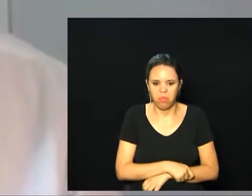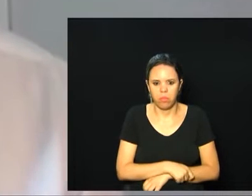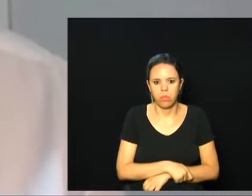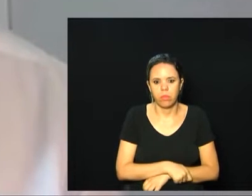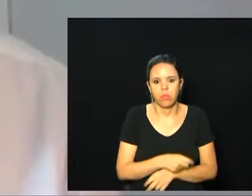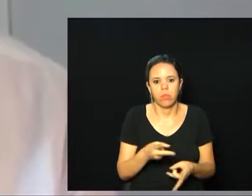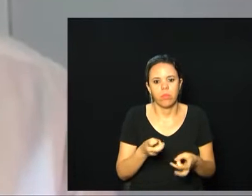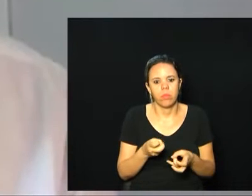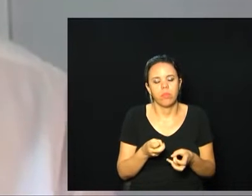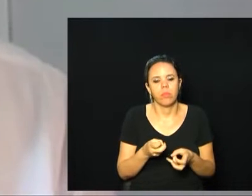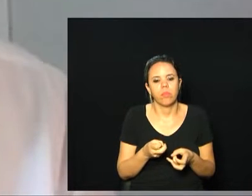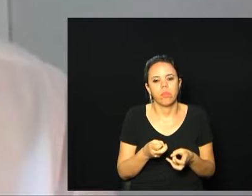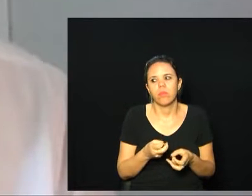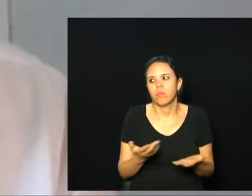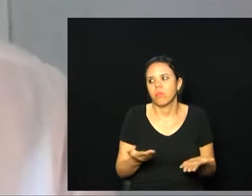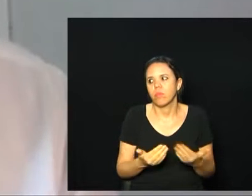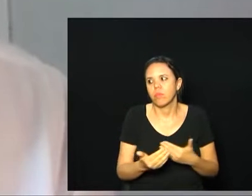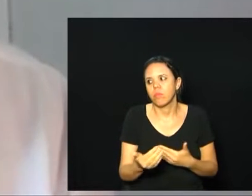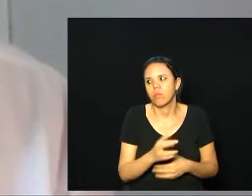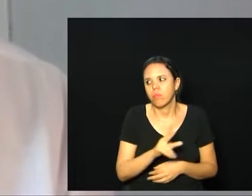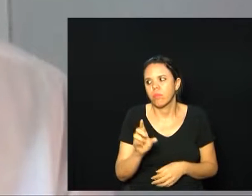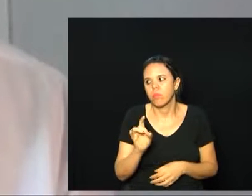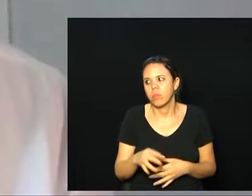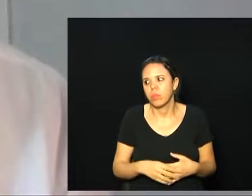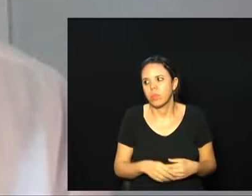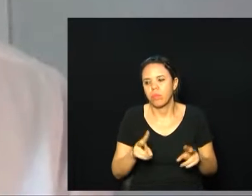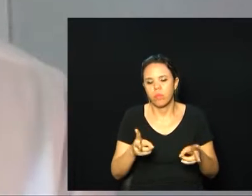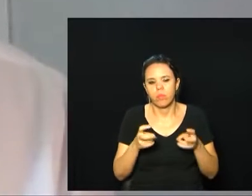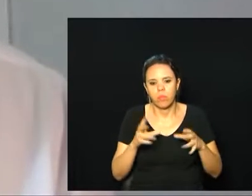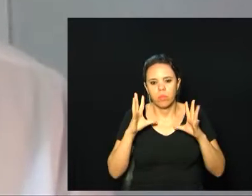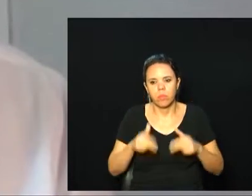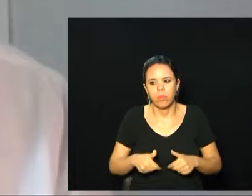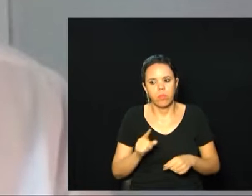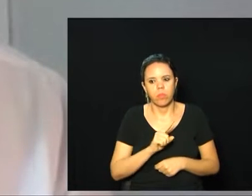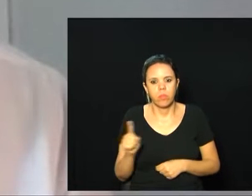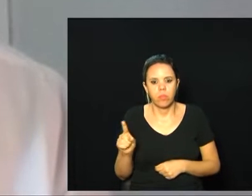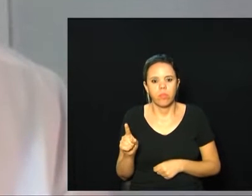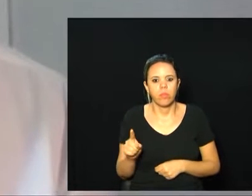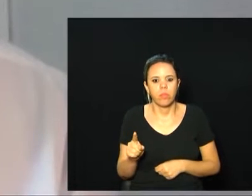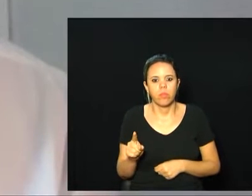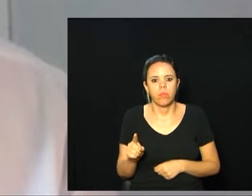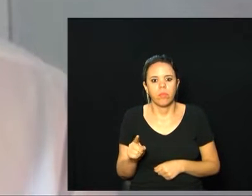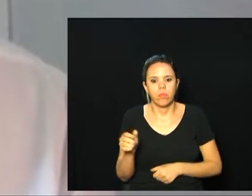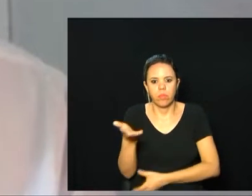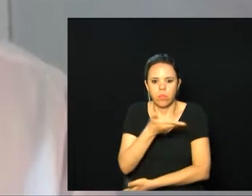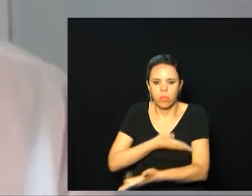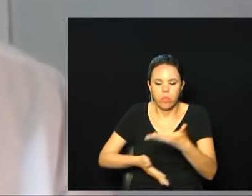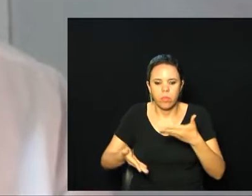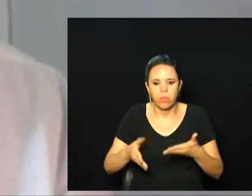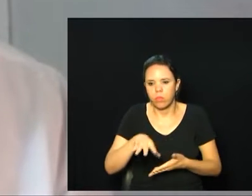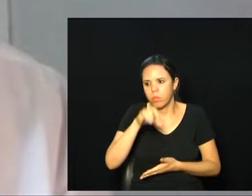essa percepção está muito mais aguçada agora. Agora não é só a percepção de higiene direta, é a percepção inclusive de troca de ar,